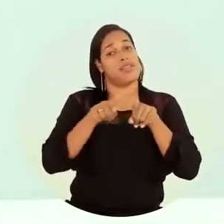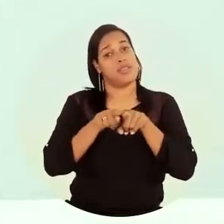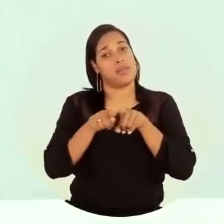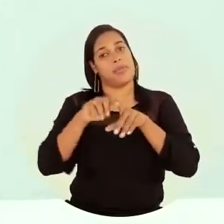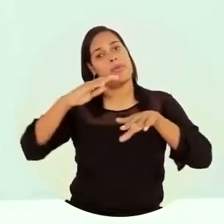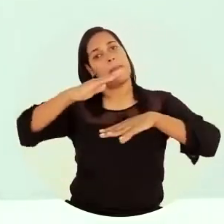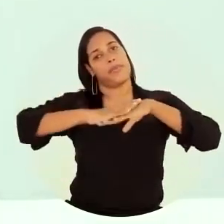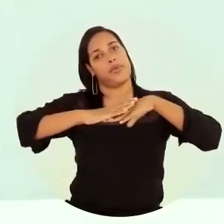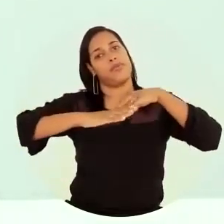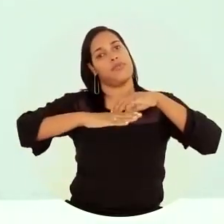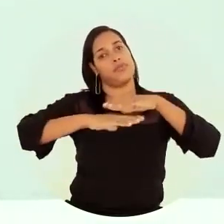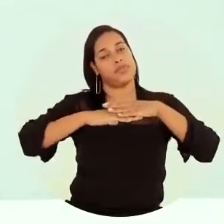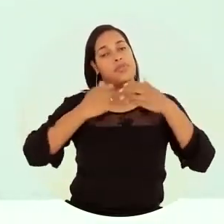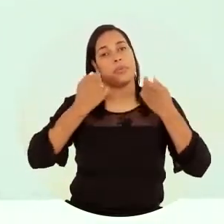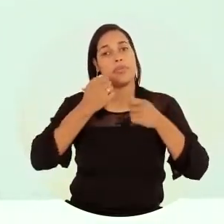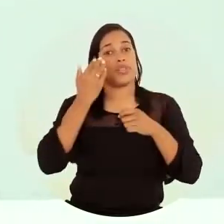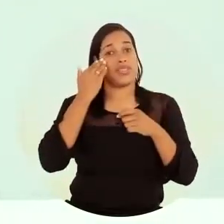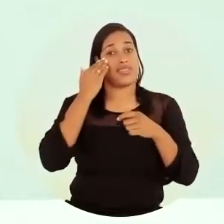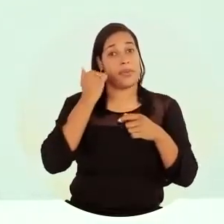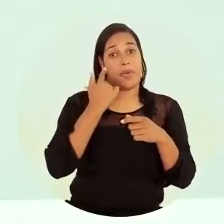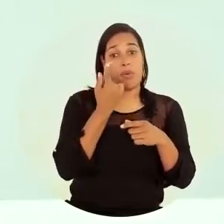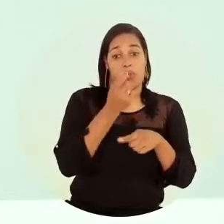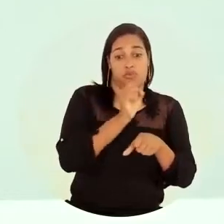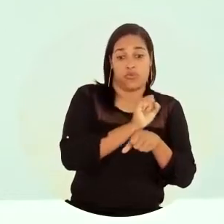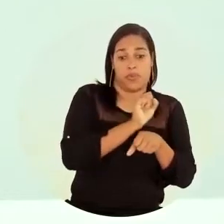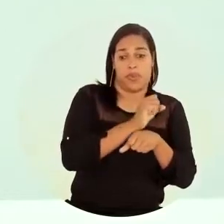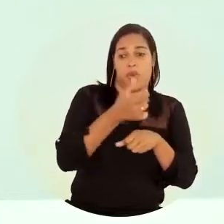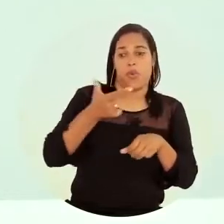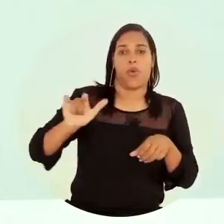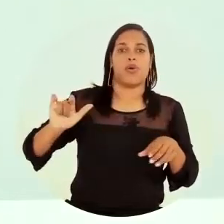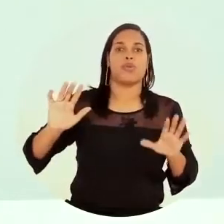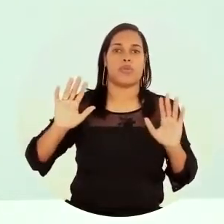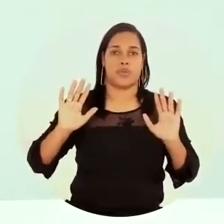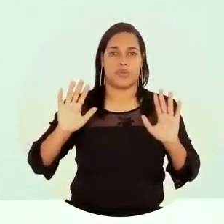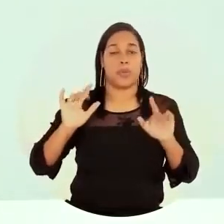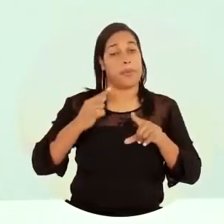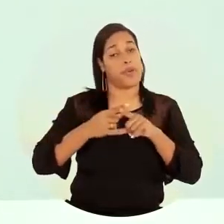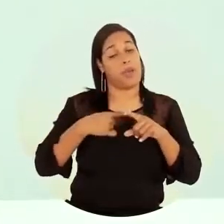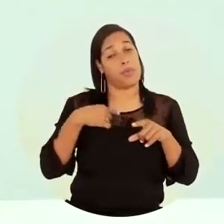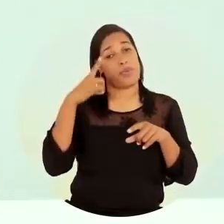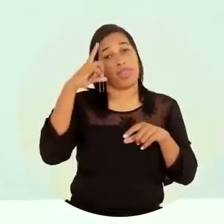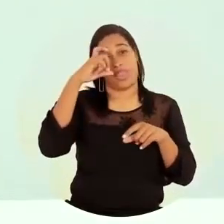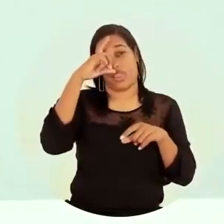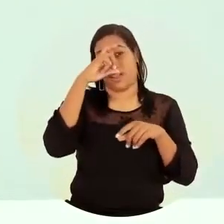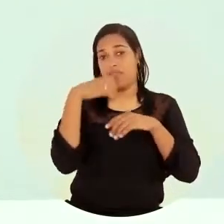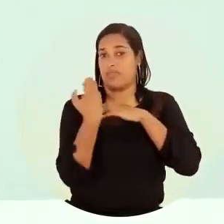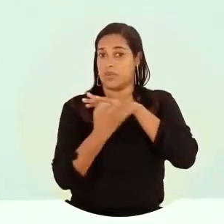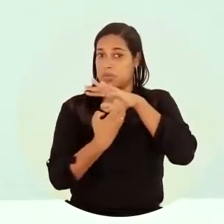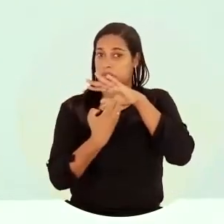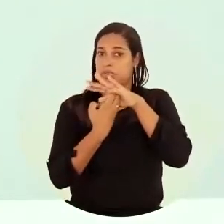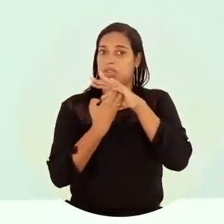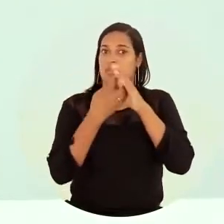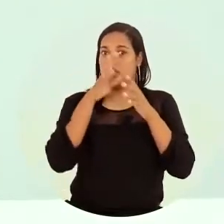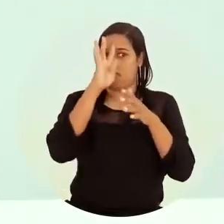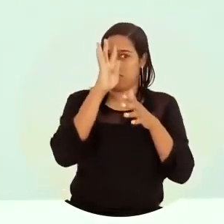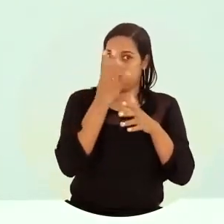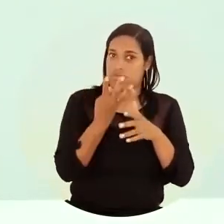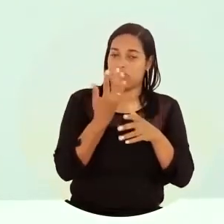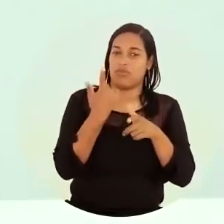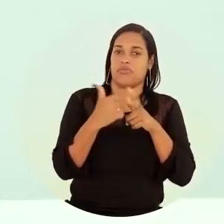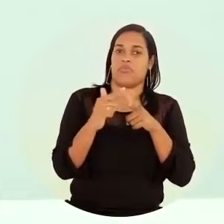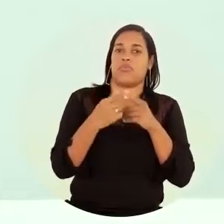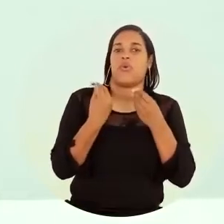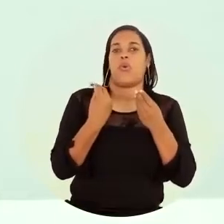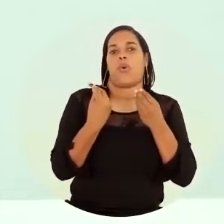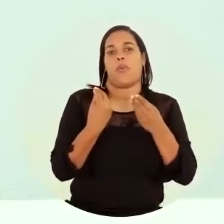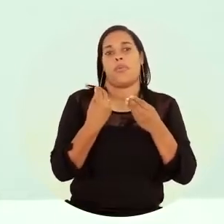ter informação. E é muito difícil também para o funcionário não ter expectativas, porque é natural do ser humano criar expectativas com